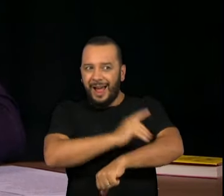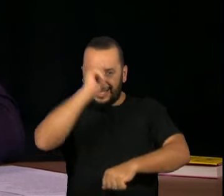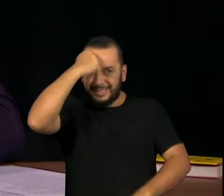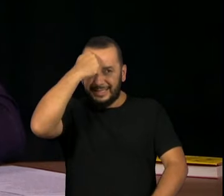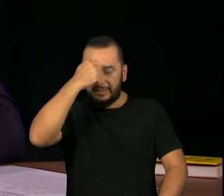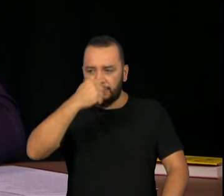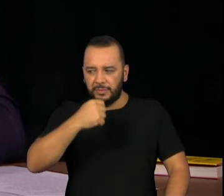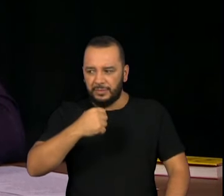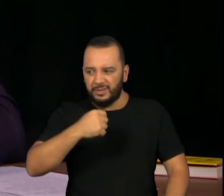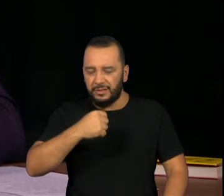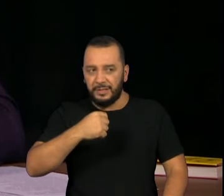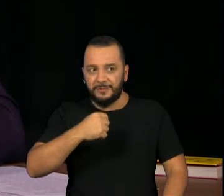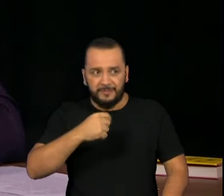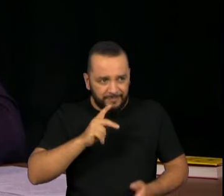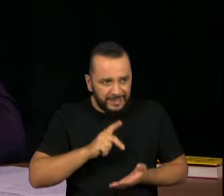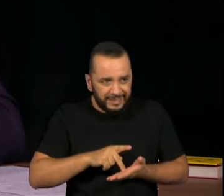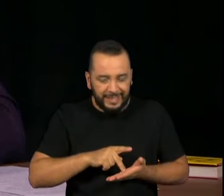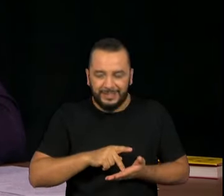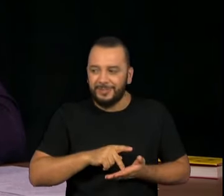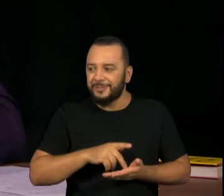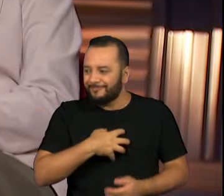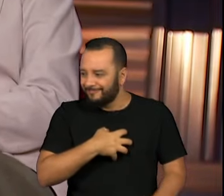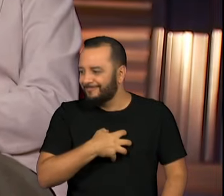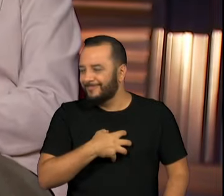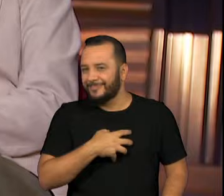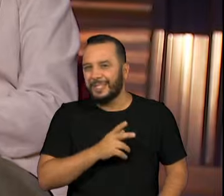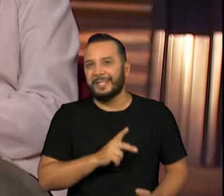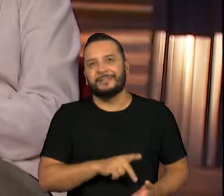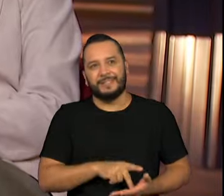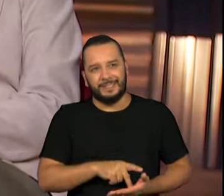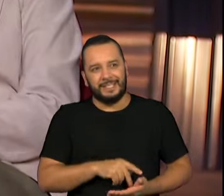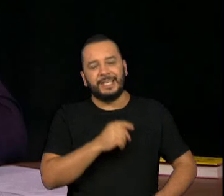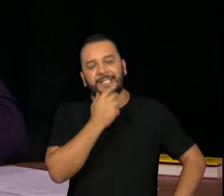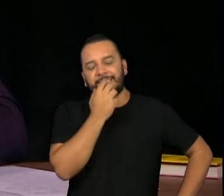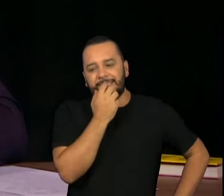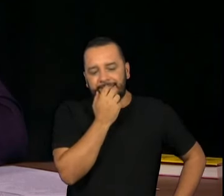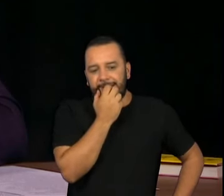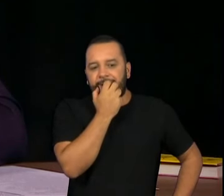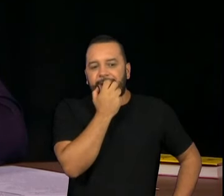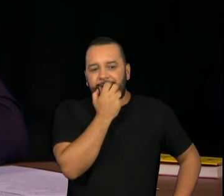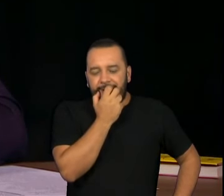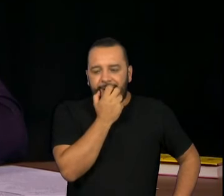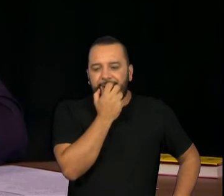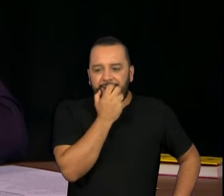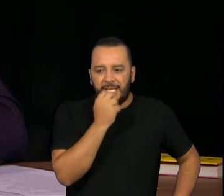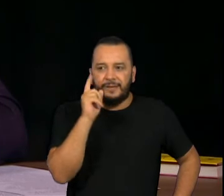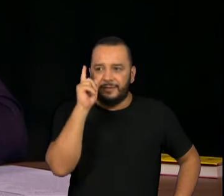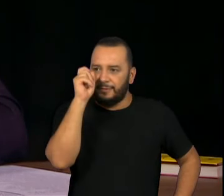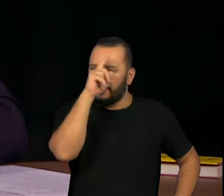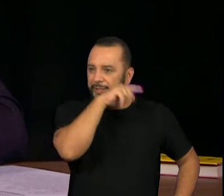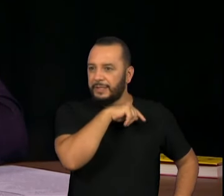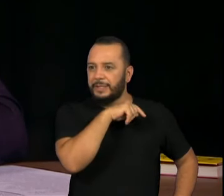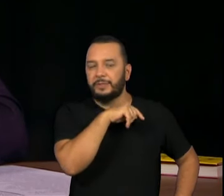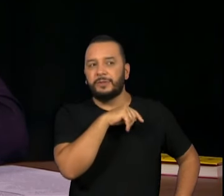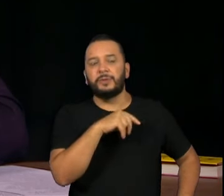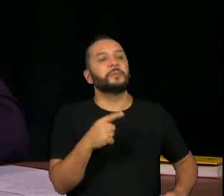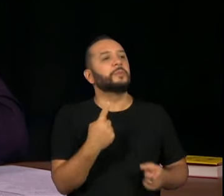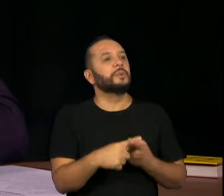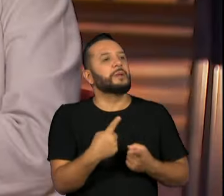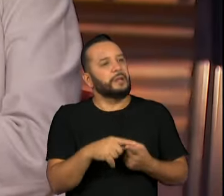Eu sabia porque é verdade não é e e é um drama que a gente tem que